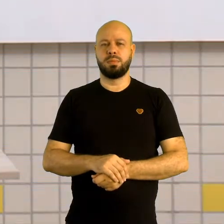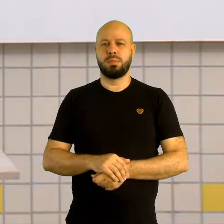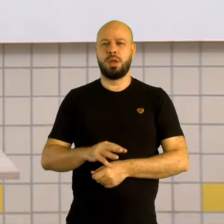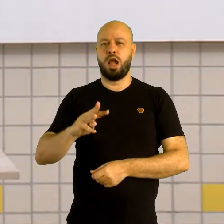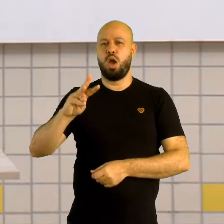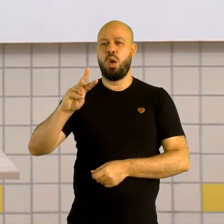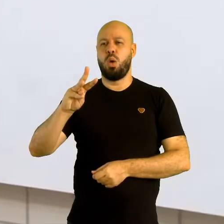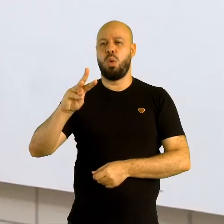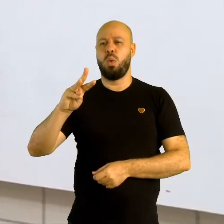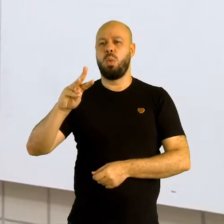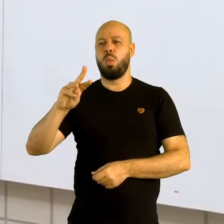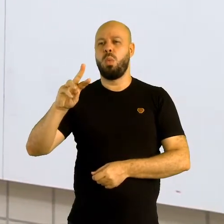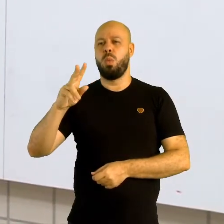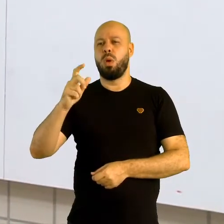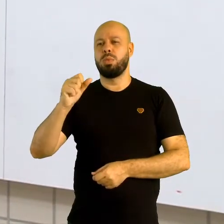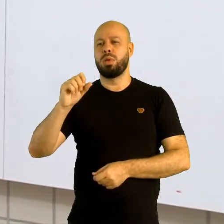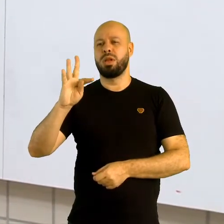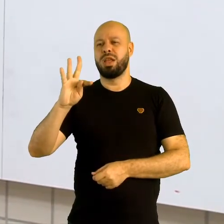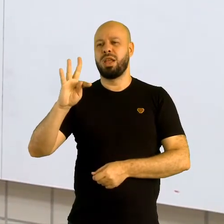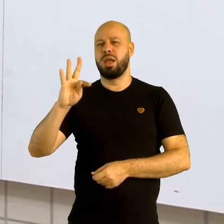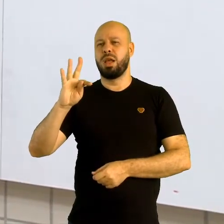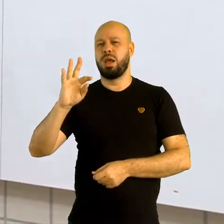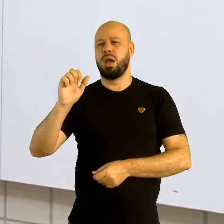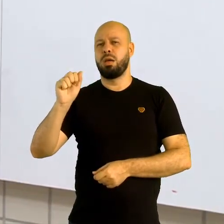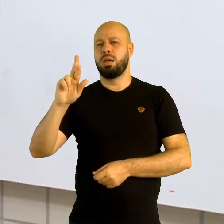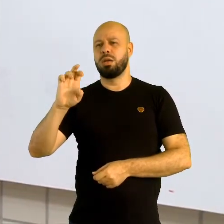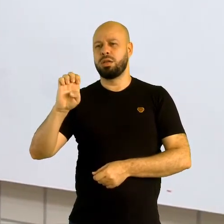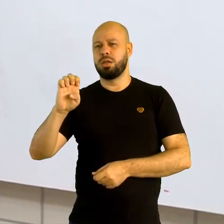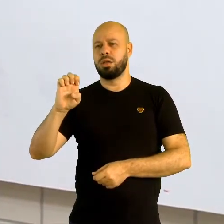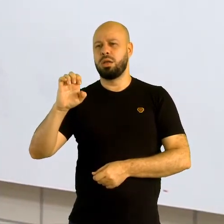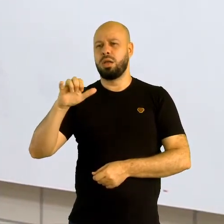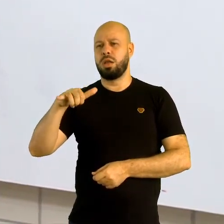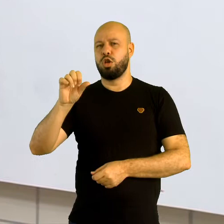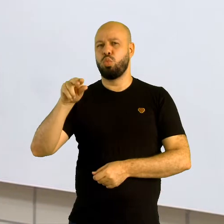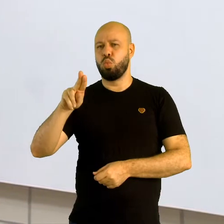What are you doing? Se aqui eu tenho